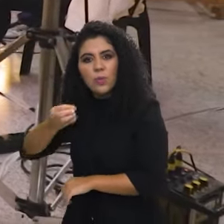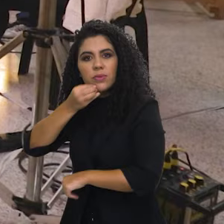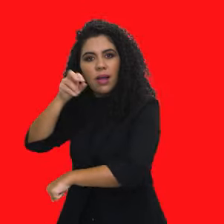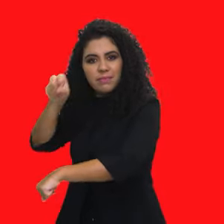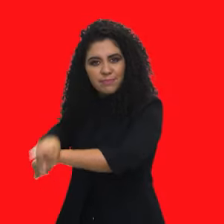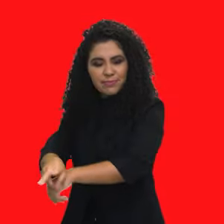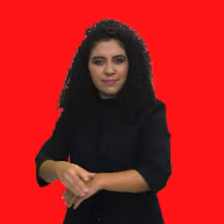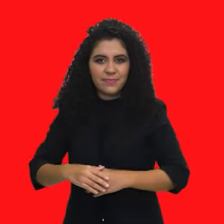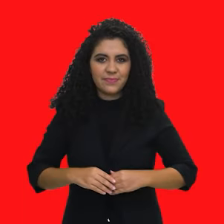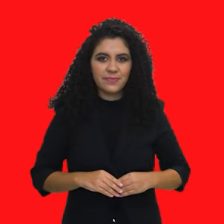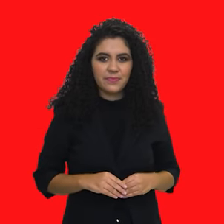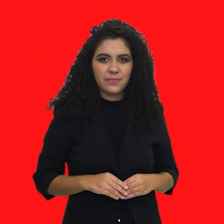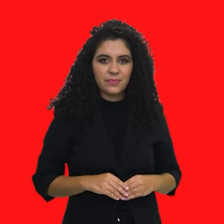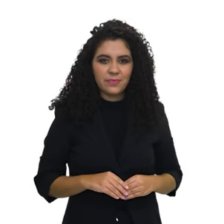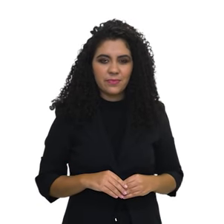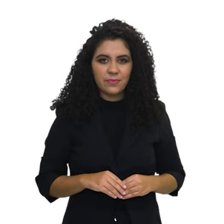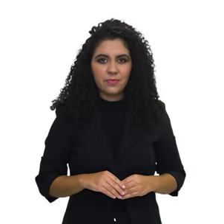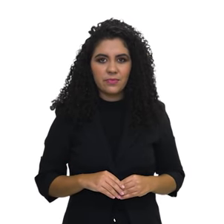de